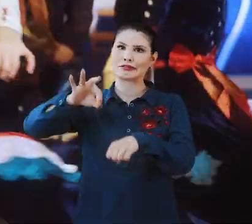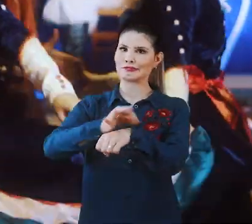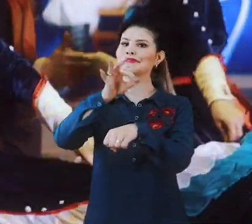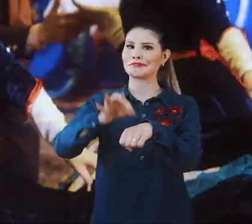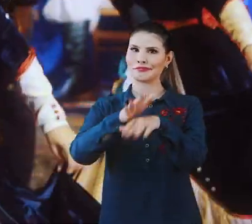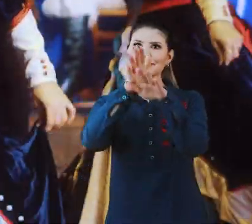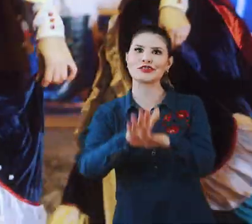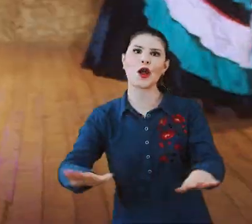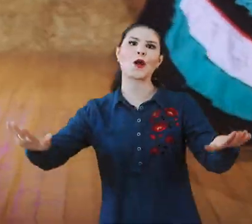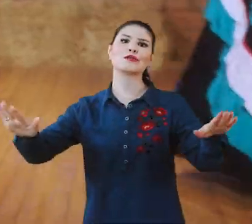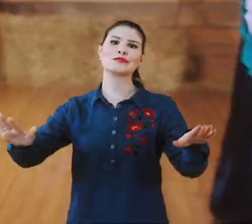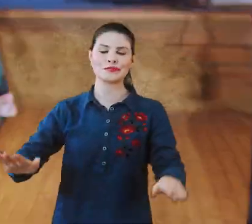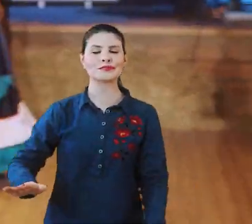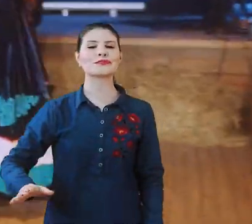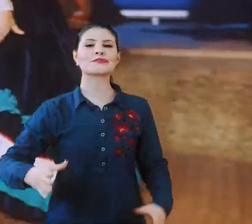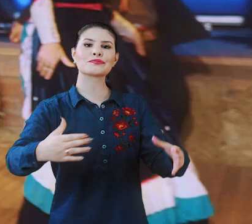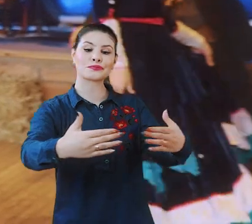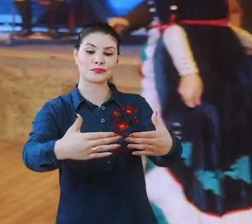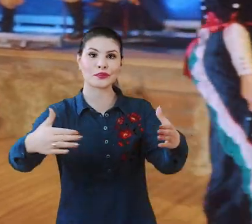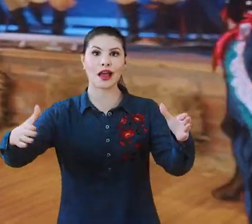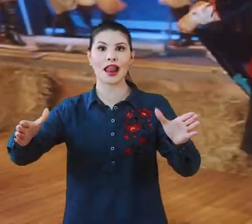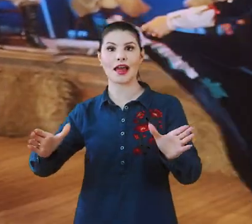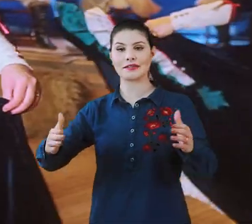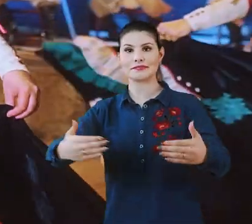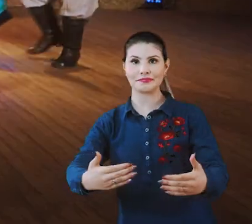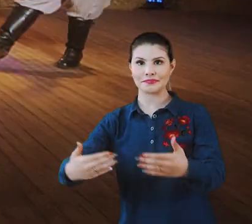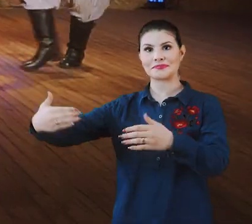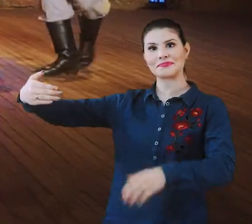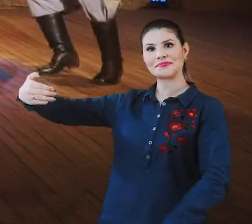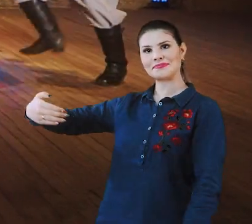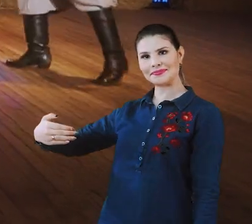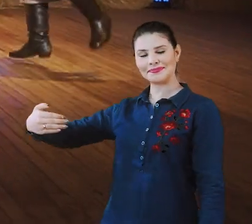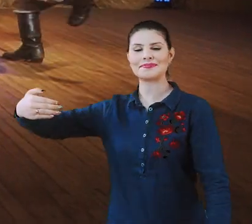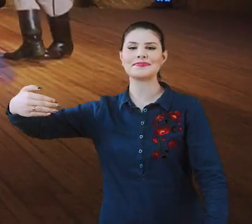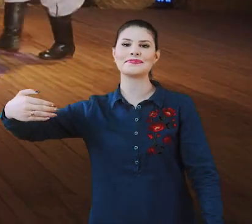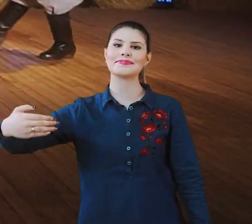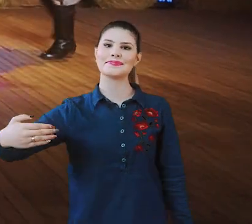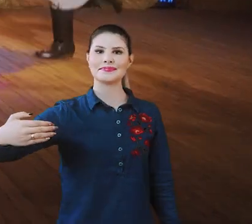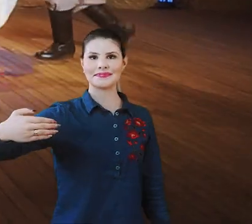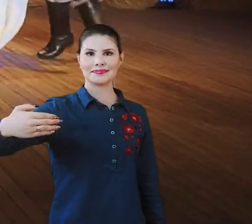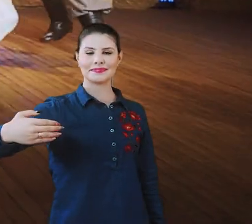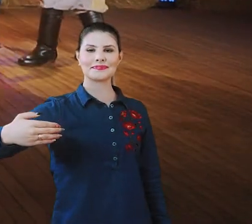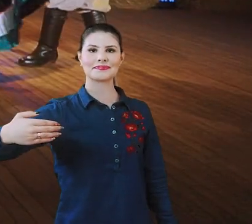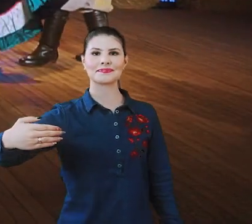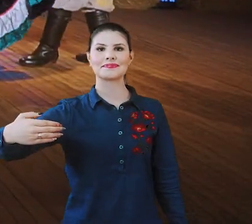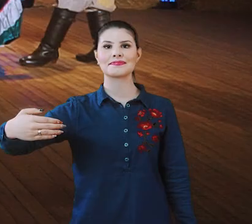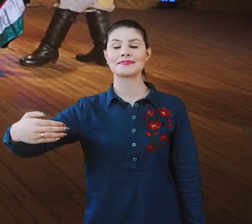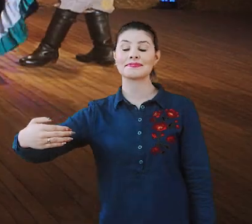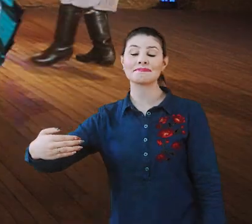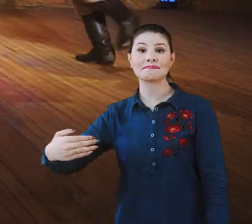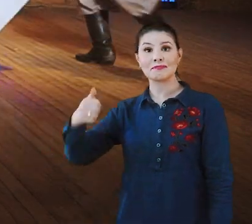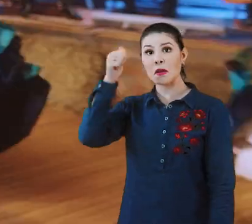no chão. Balaio, meu bem, balaio, sim, a balaio do